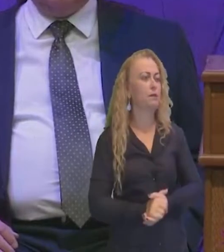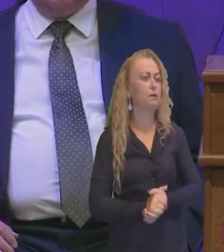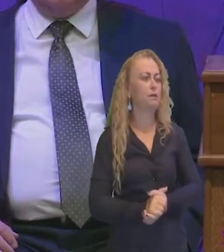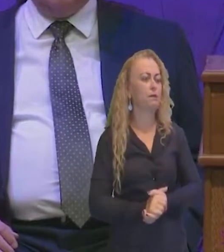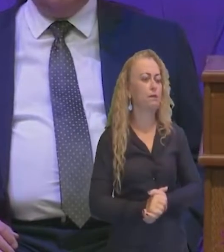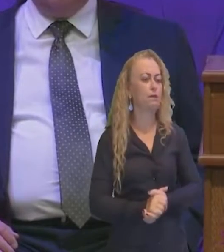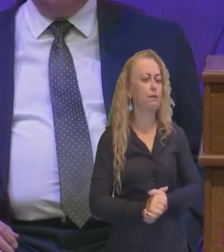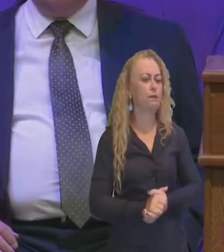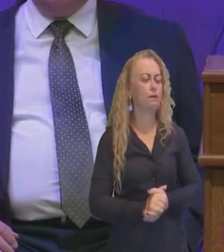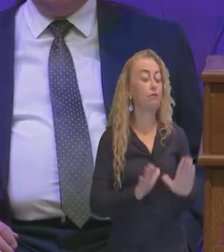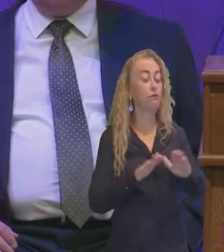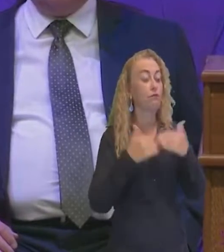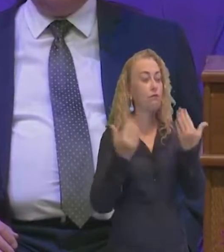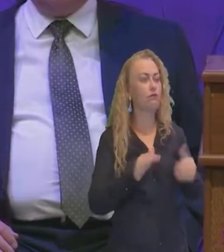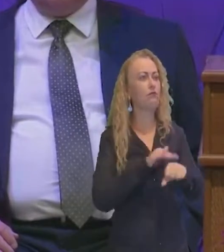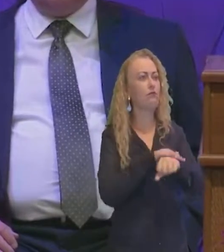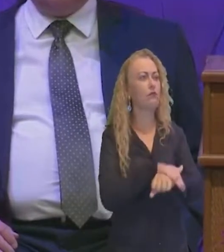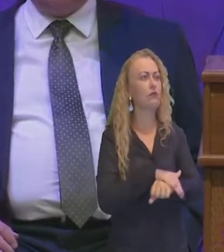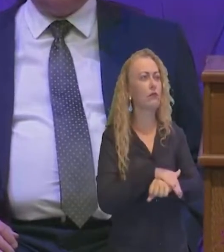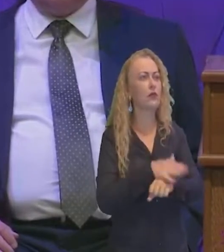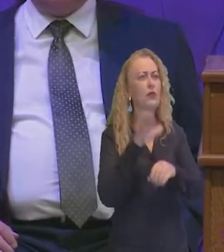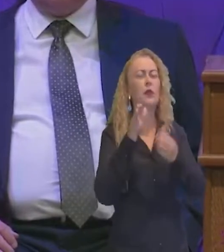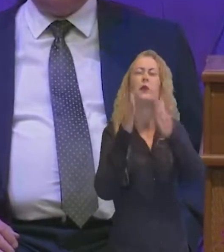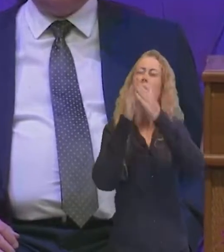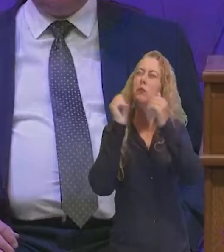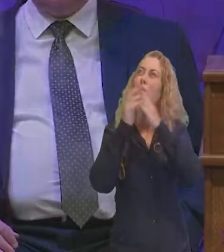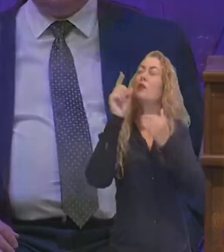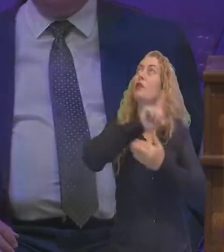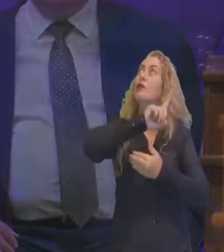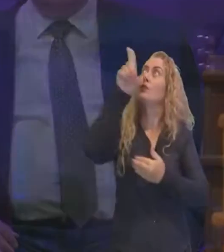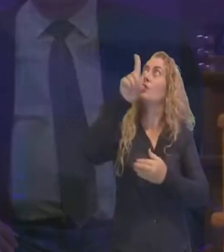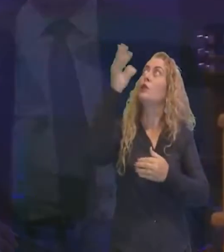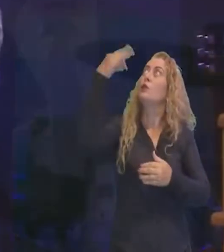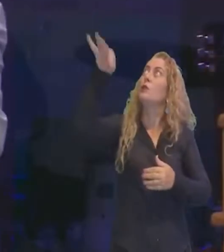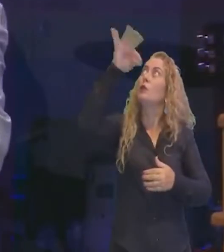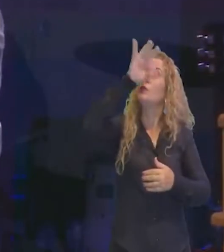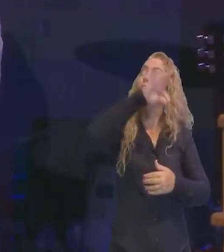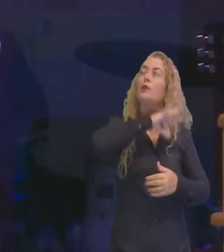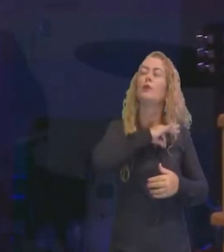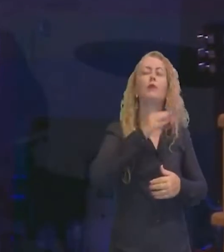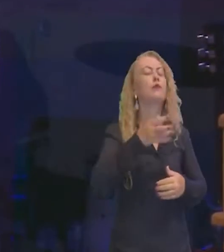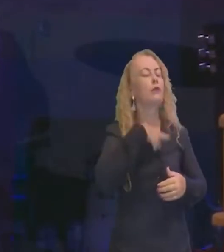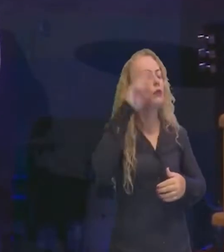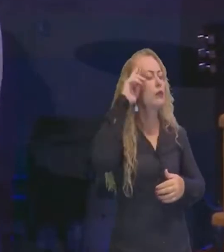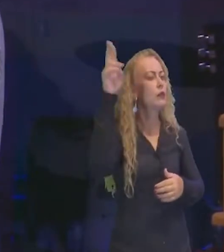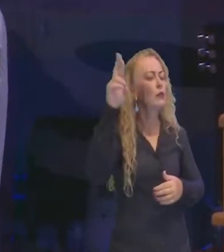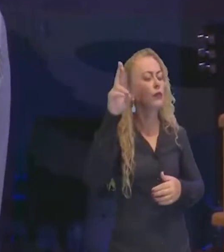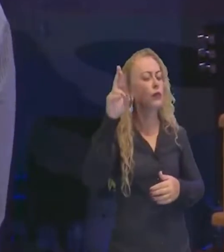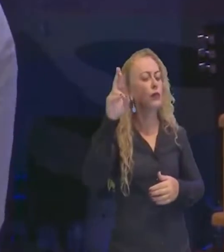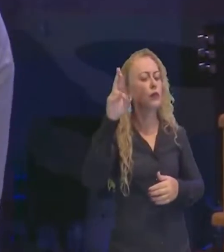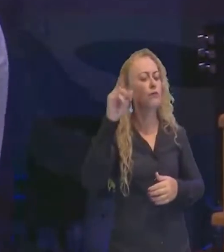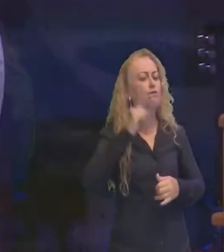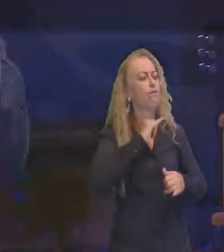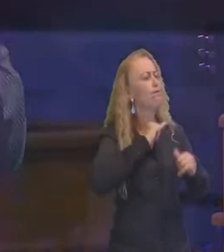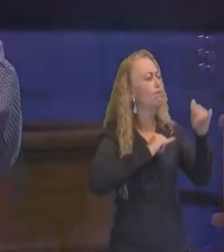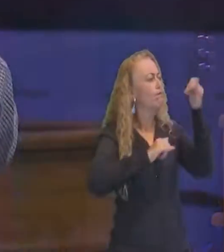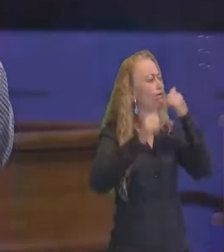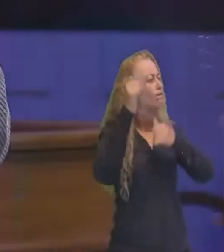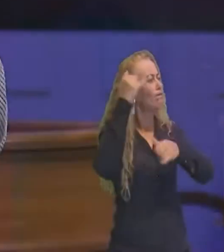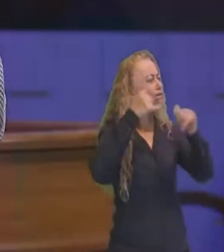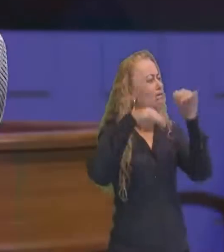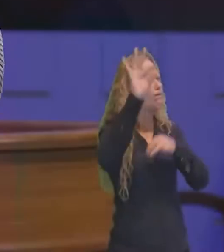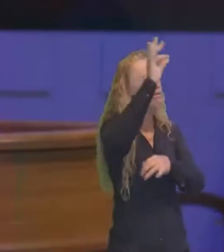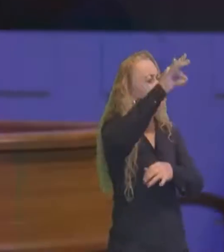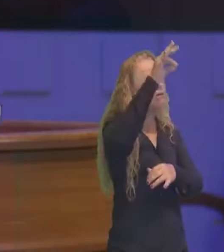família. Então nesta noite eu peço a Deus que o Espírito Santo de Deus te incomode, que o Espírito Santo